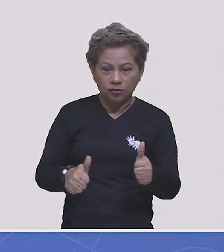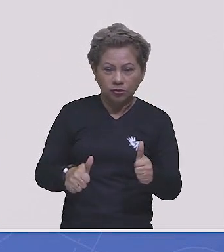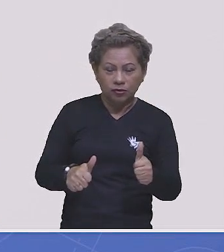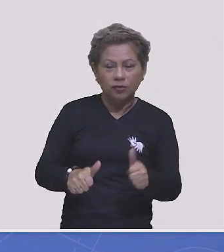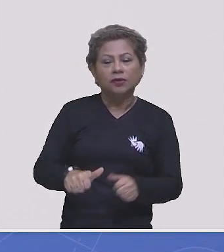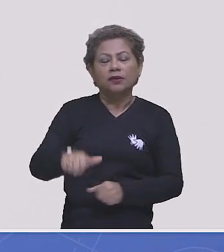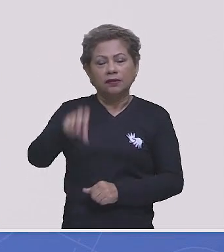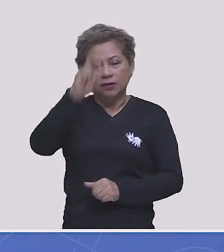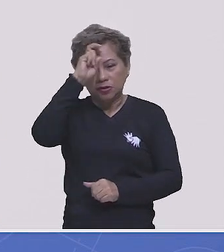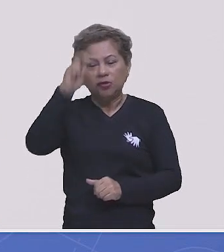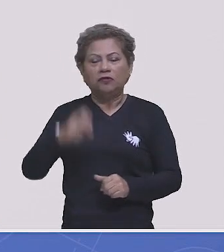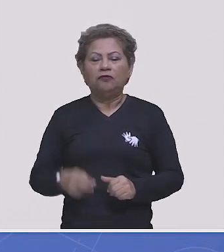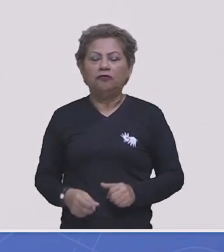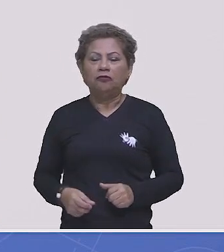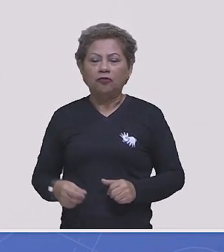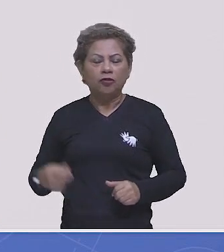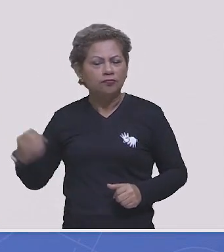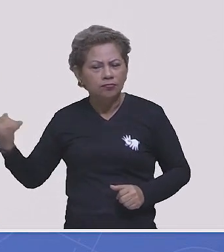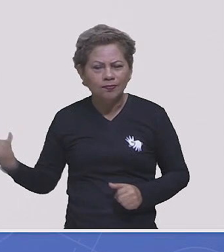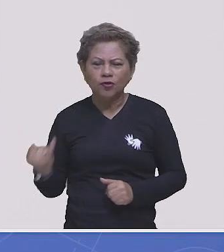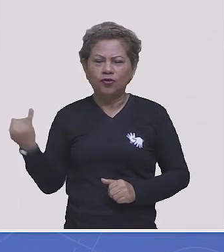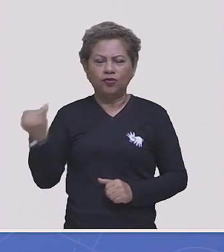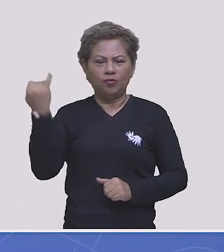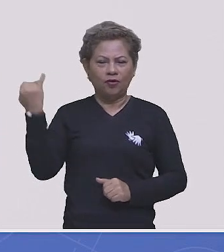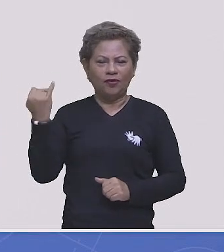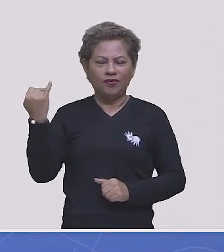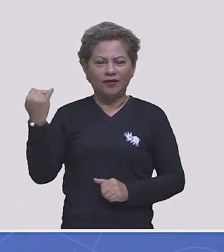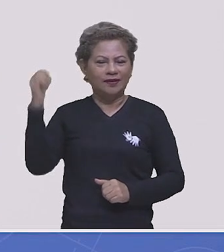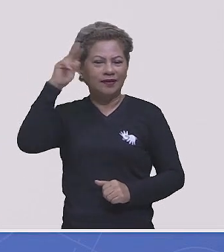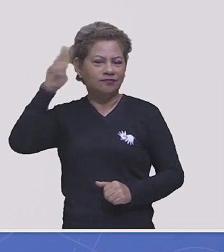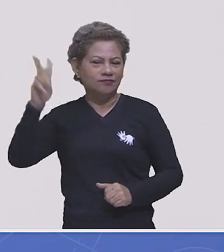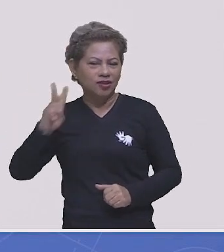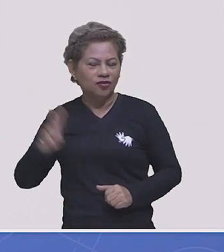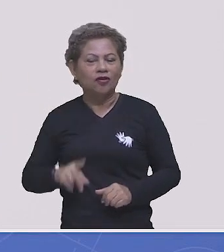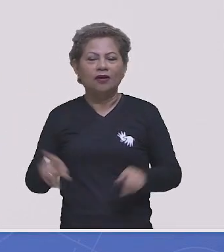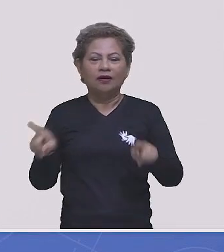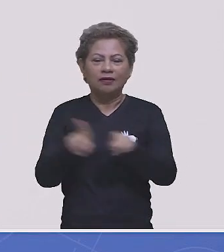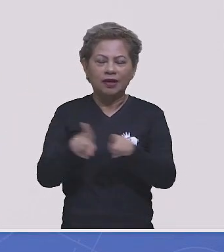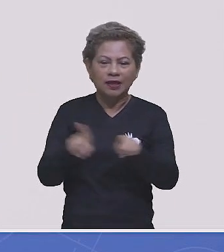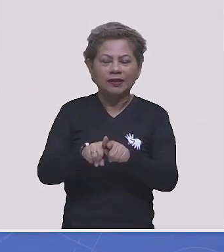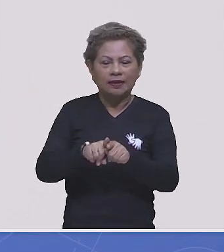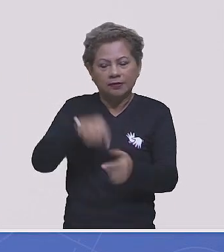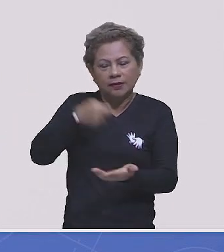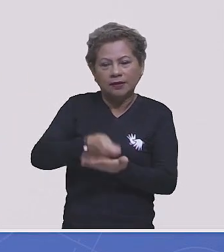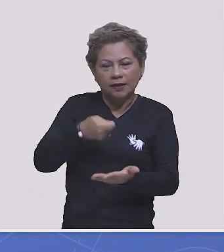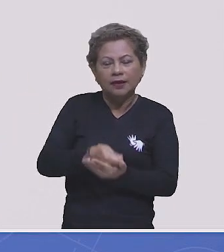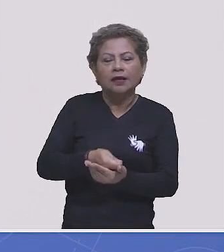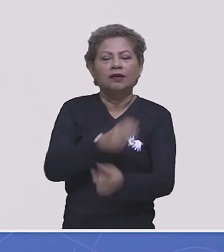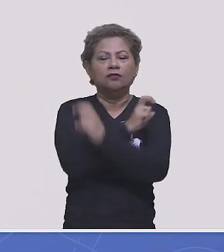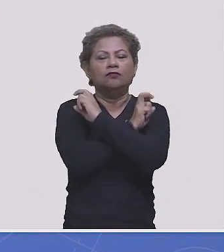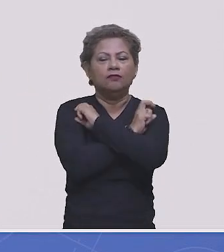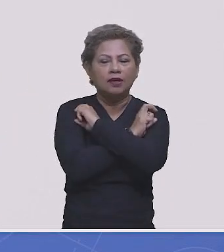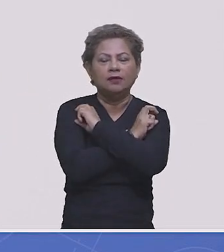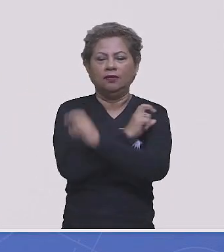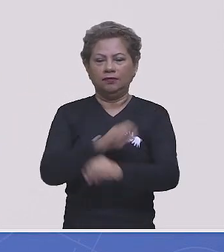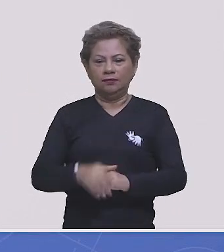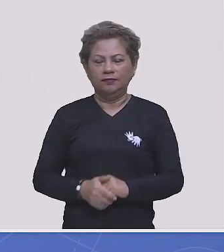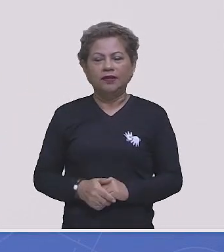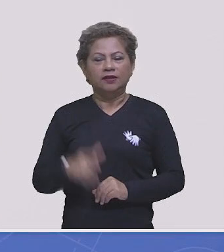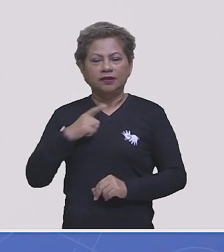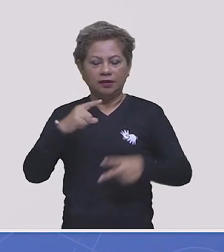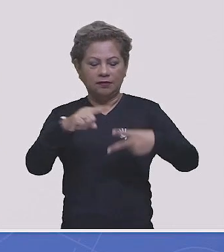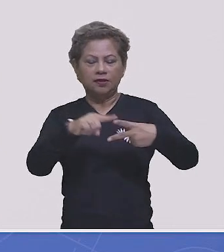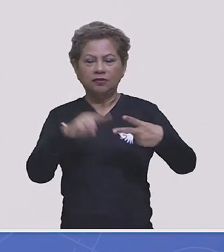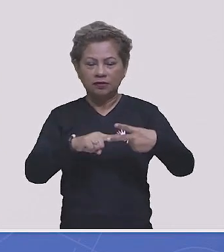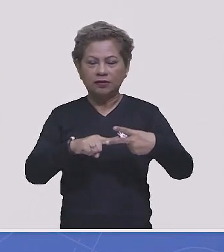pela religião e pela supremacia política do faraó. Esses dois elementos exerceram grande influência